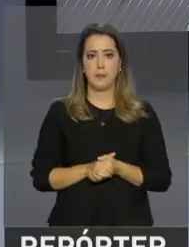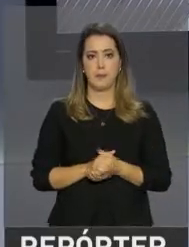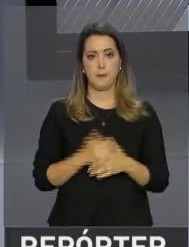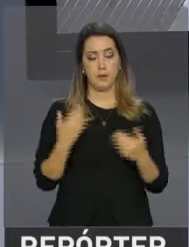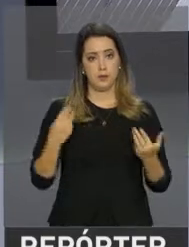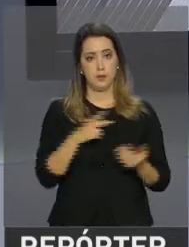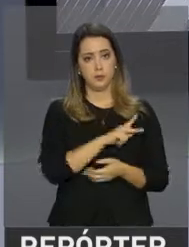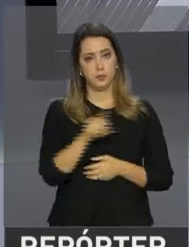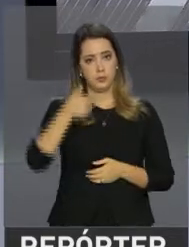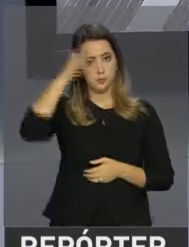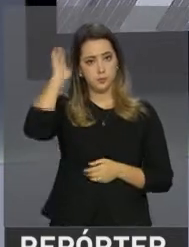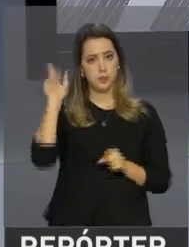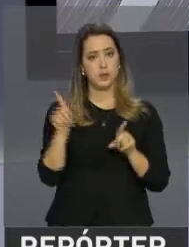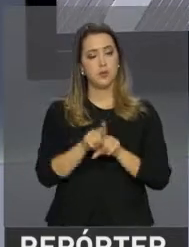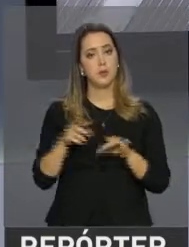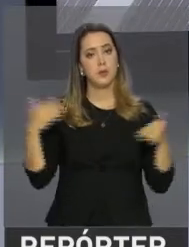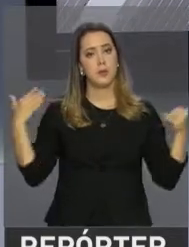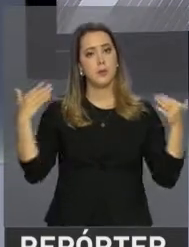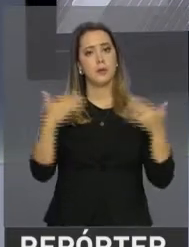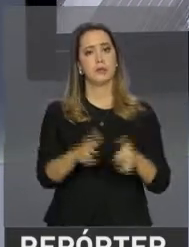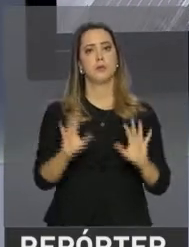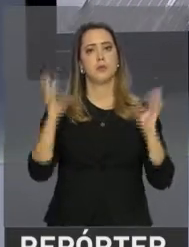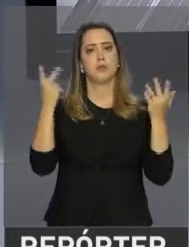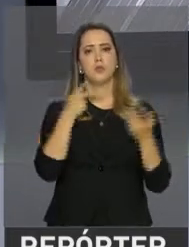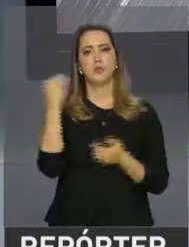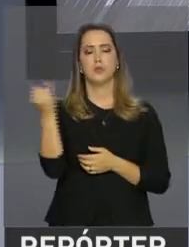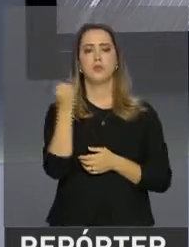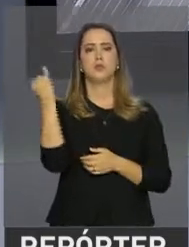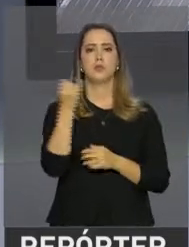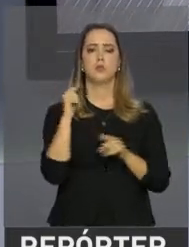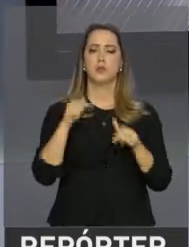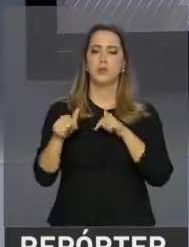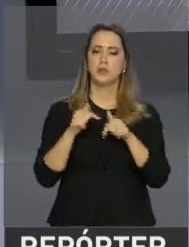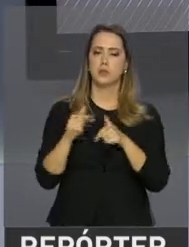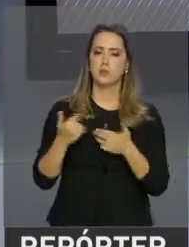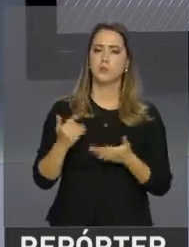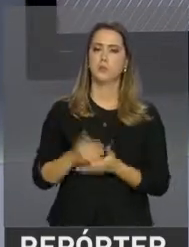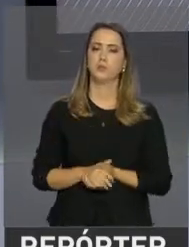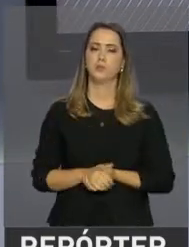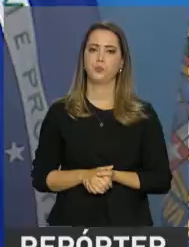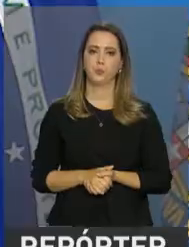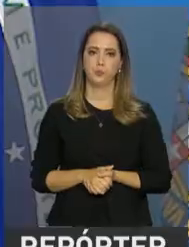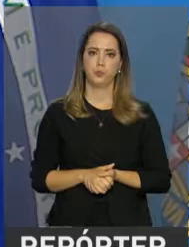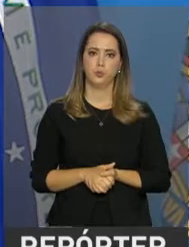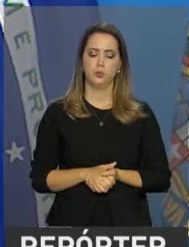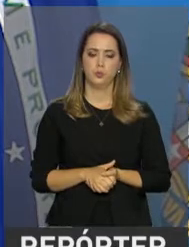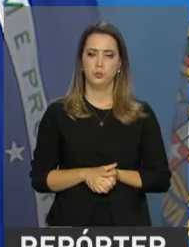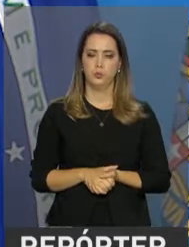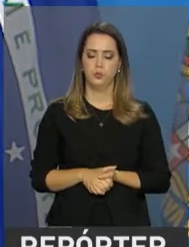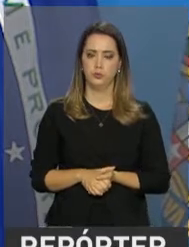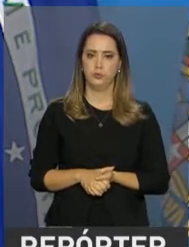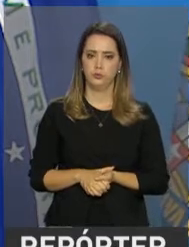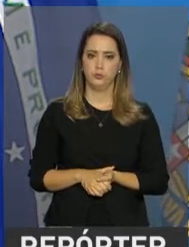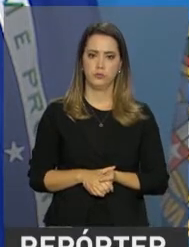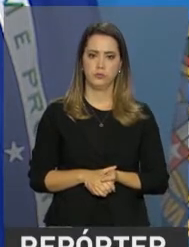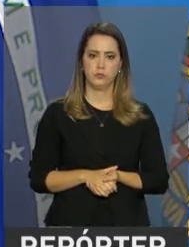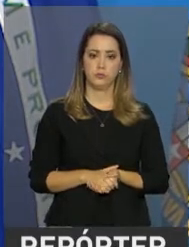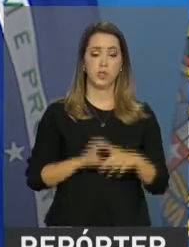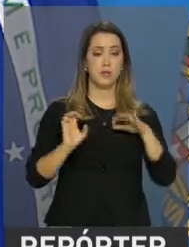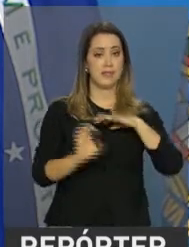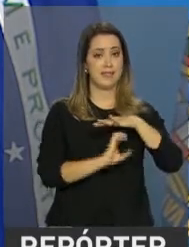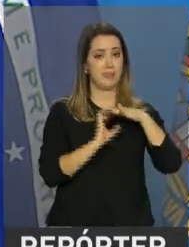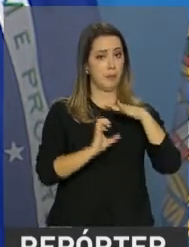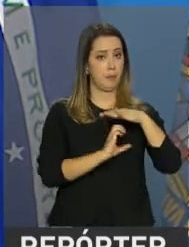presidente michel temer também participou do evento e destacou a importância da medida a micro e pequena